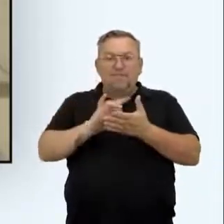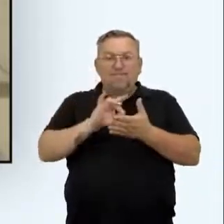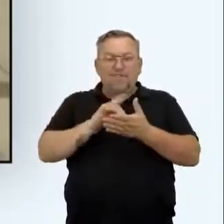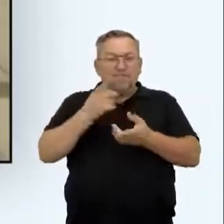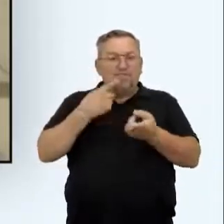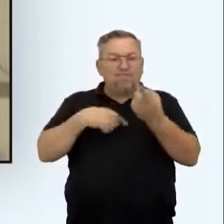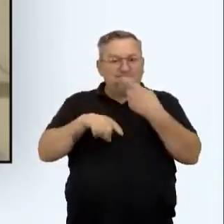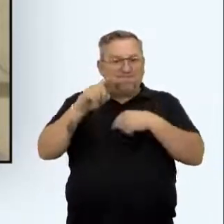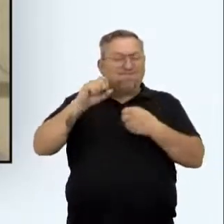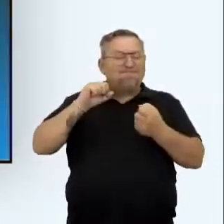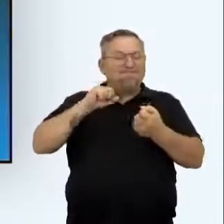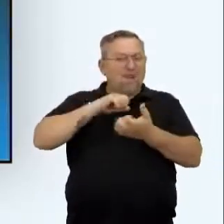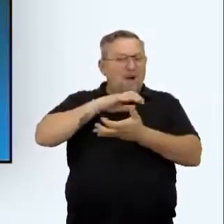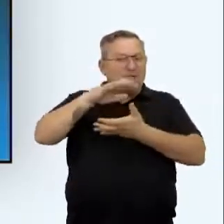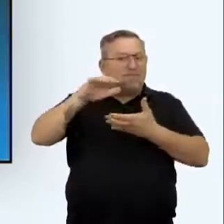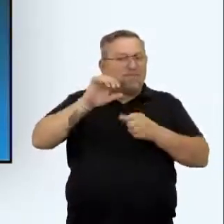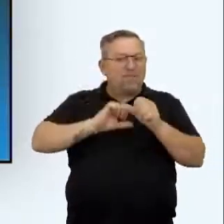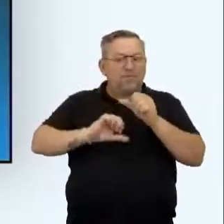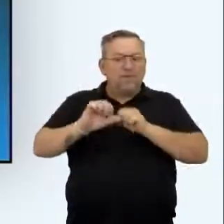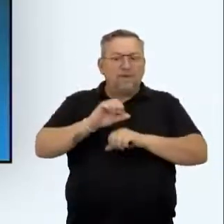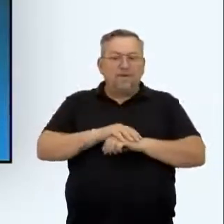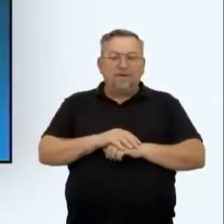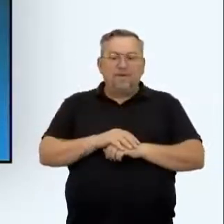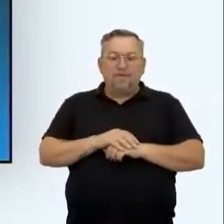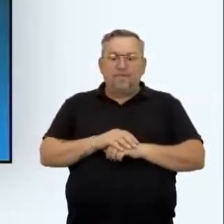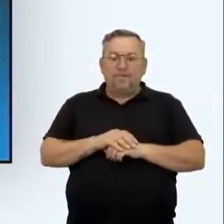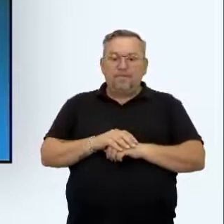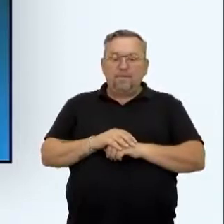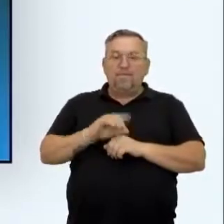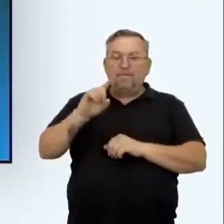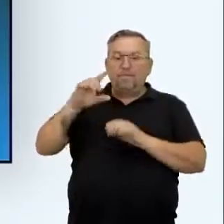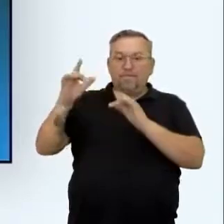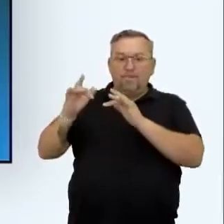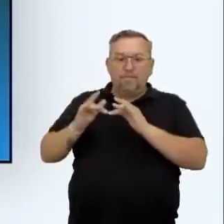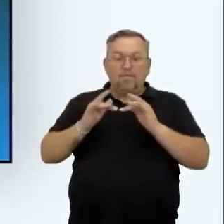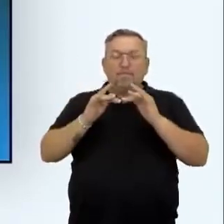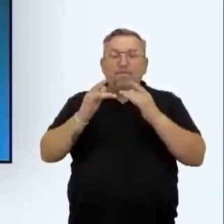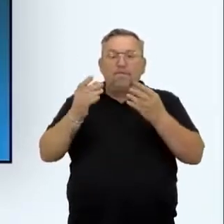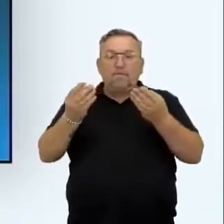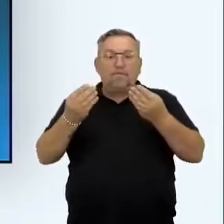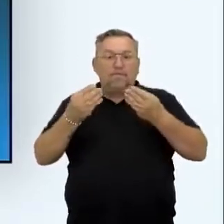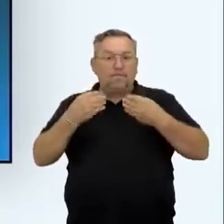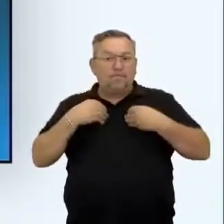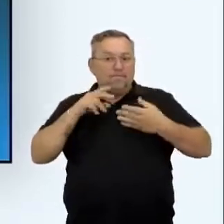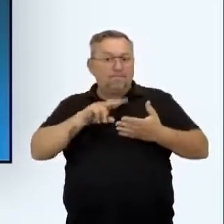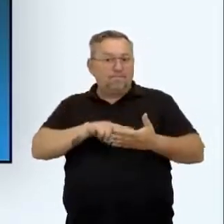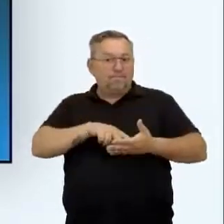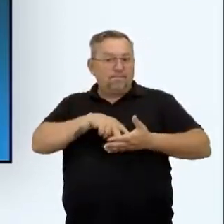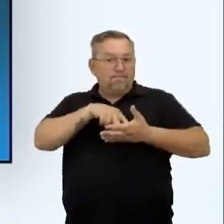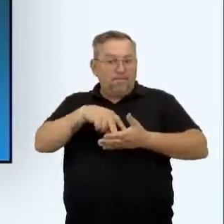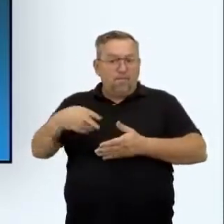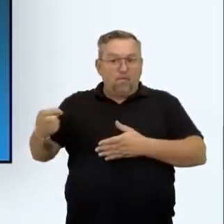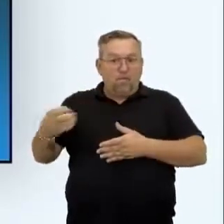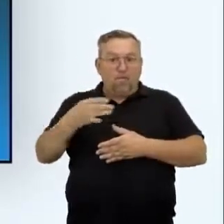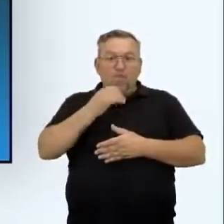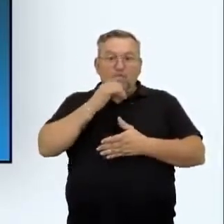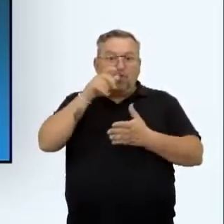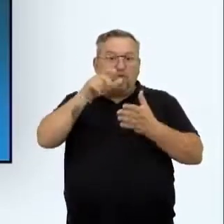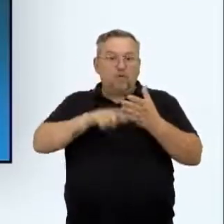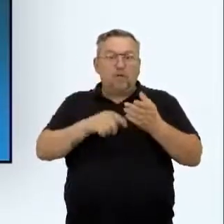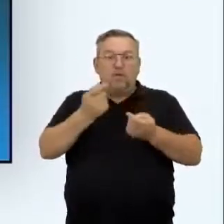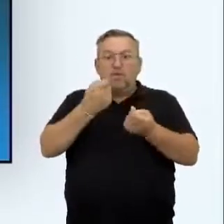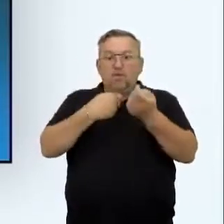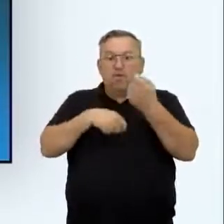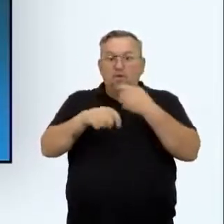grande revolução nesse século. É uma conectividade que vai dar suporte a novos modelos de negócios,